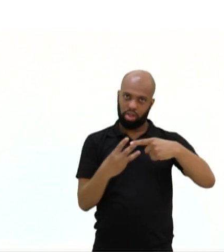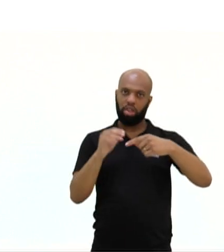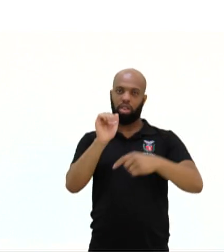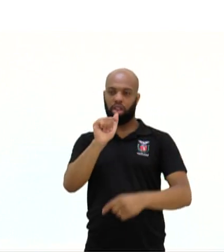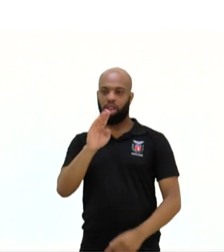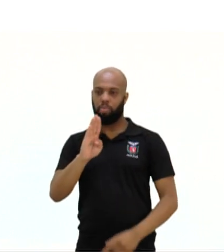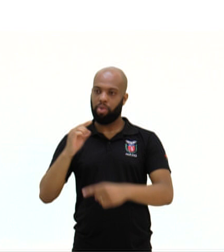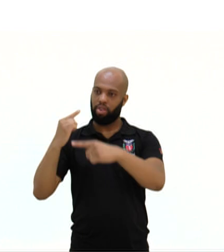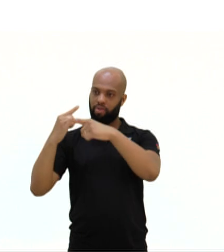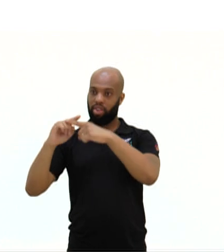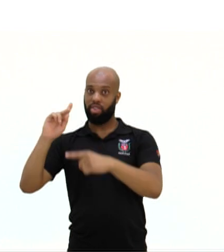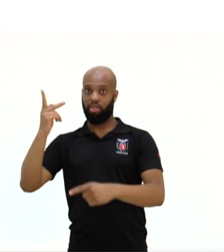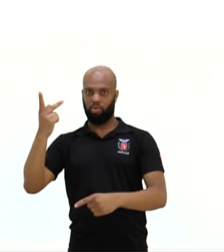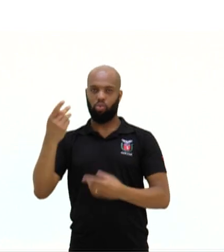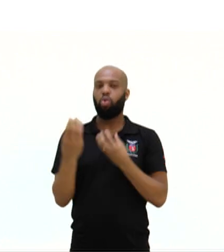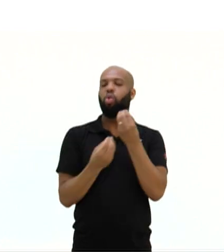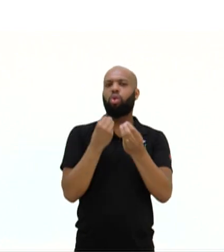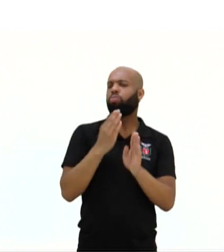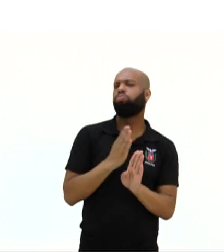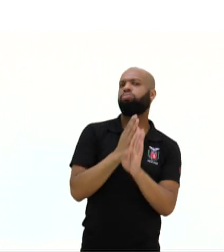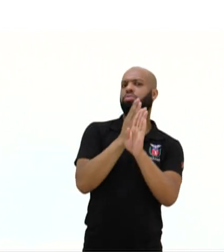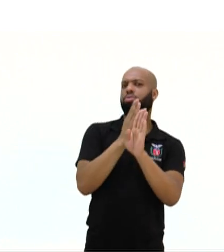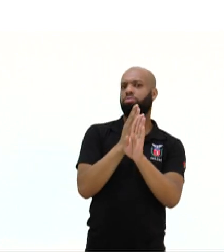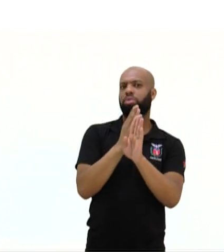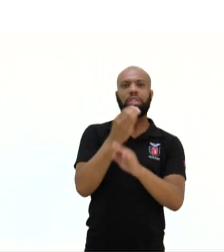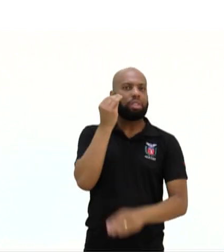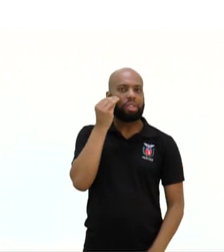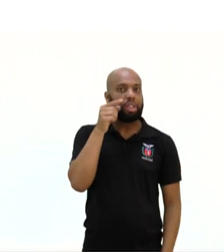tentem montar essa pirâmide e calcular o volume dela.